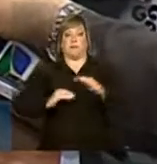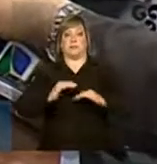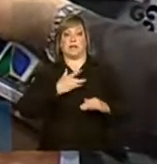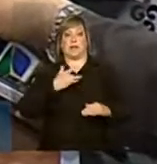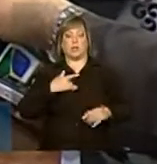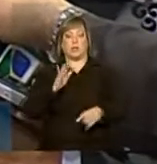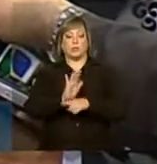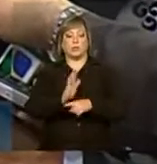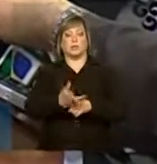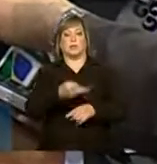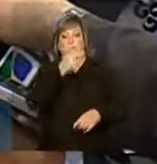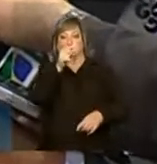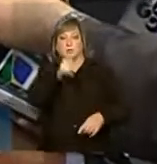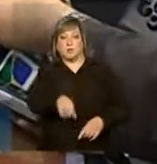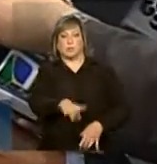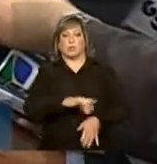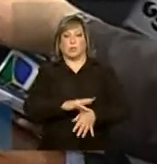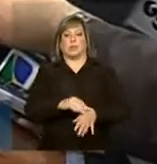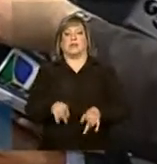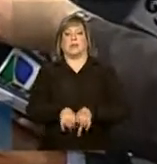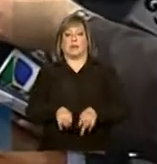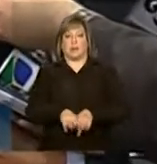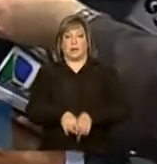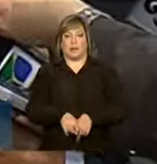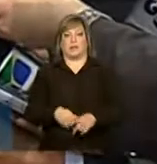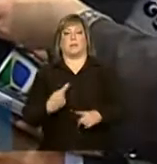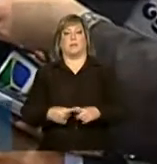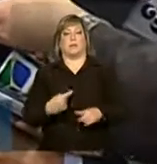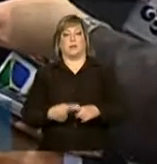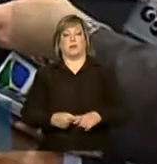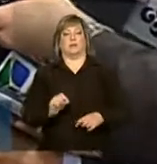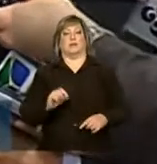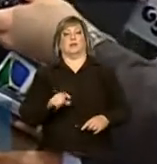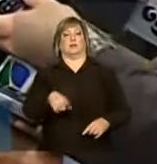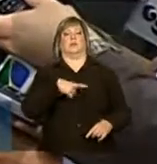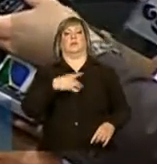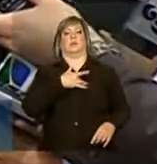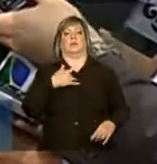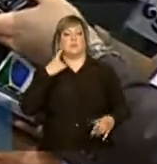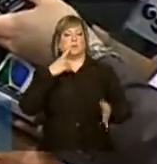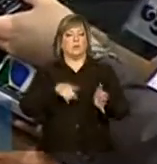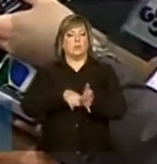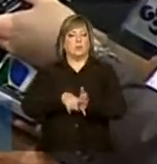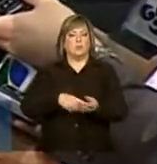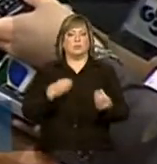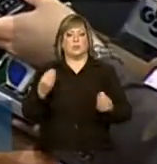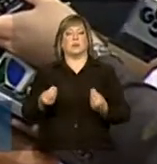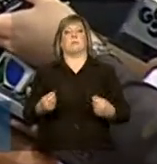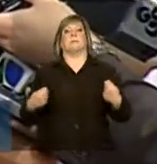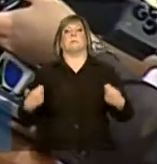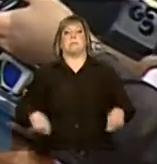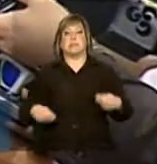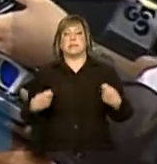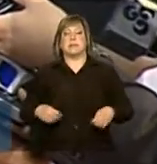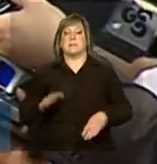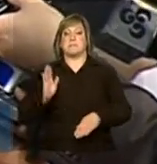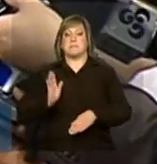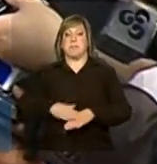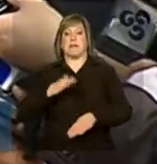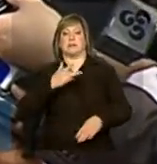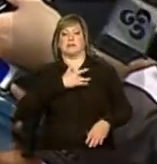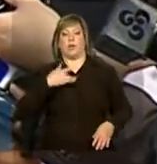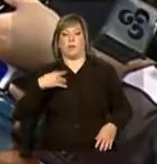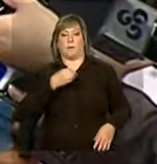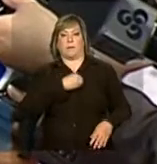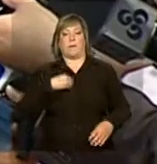Então, tanto a discussão com os especialistas, depois a consulta pública, amadureceu a ideia de que tem que ter mais consultas